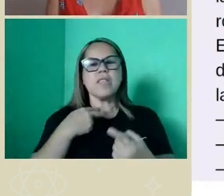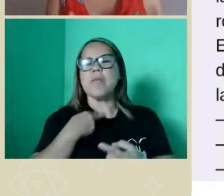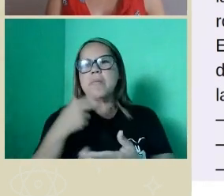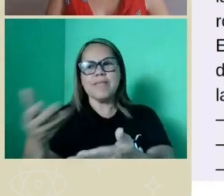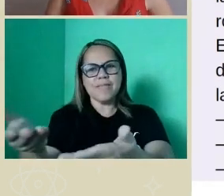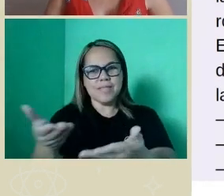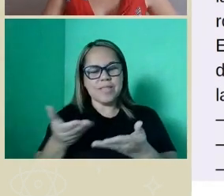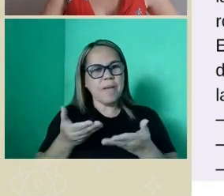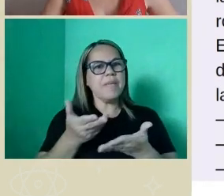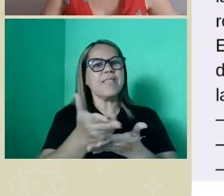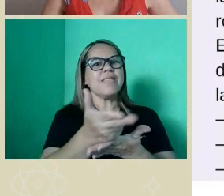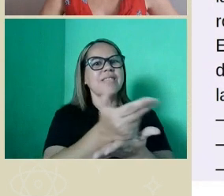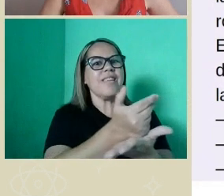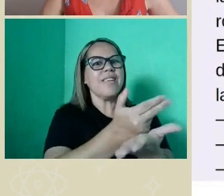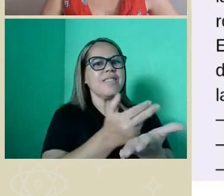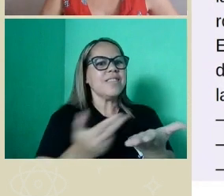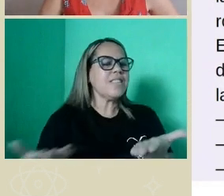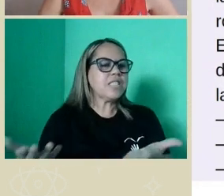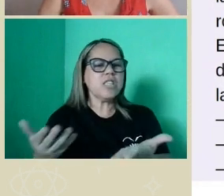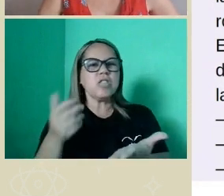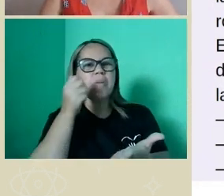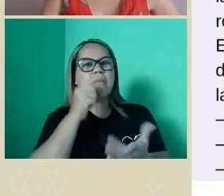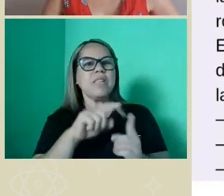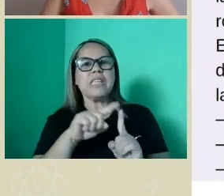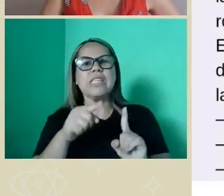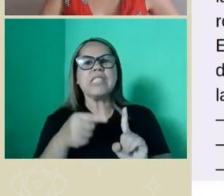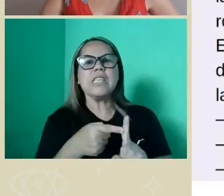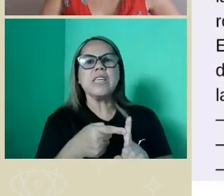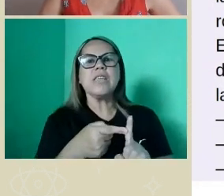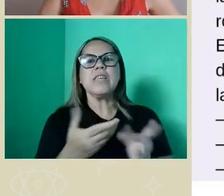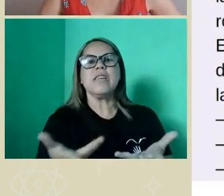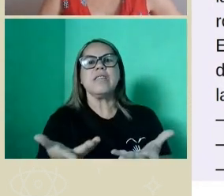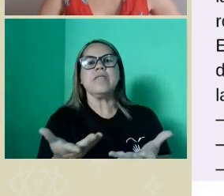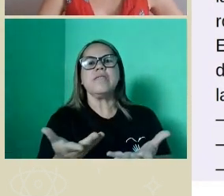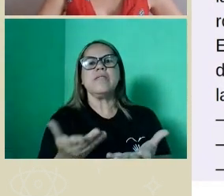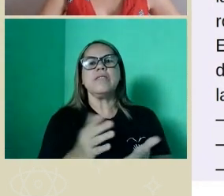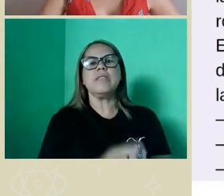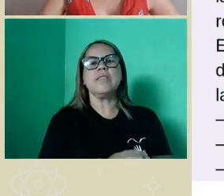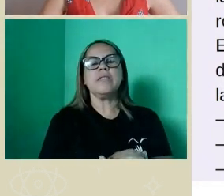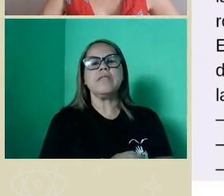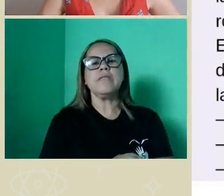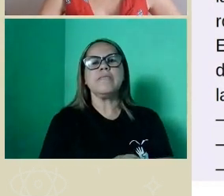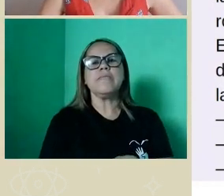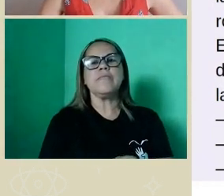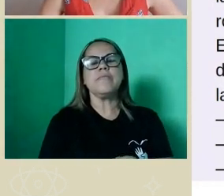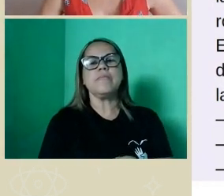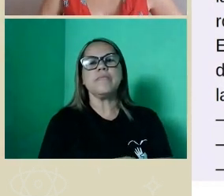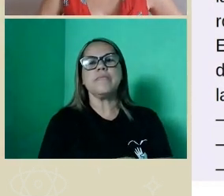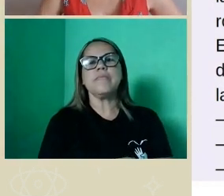mulheres grávidas embarassadas cuidado que isso é um um falso amigo